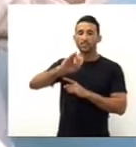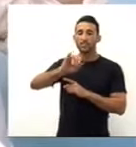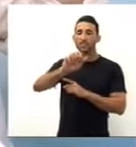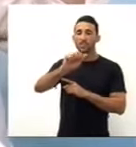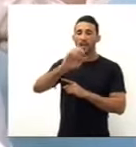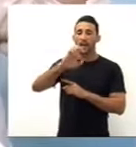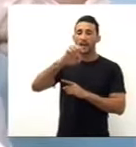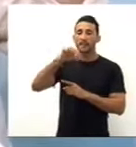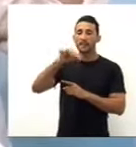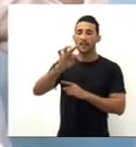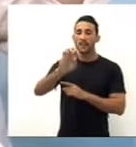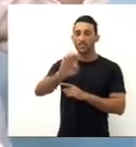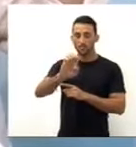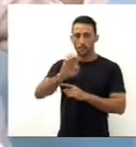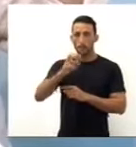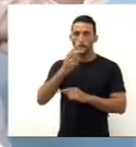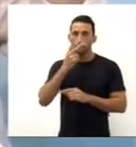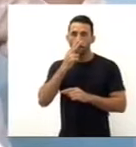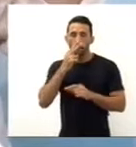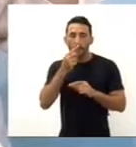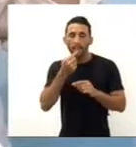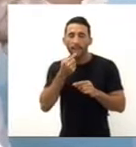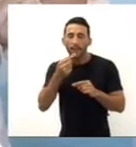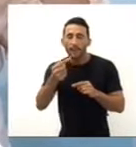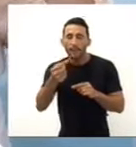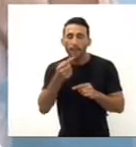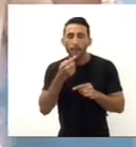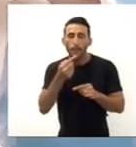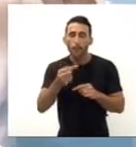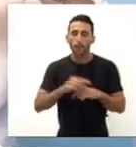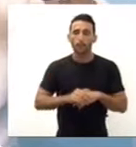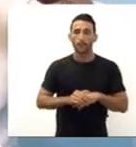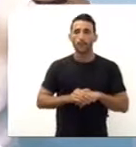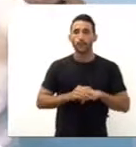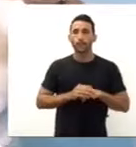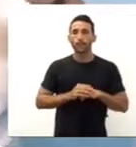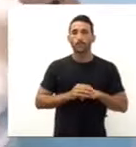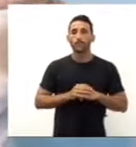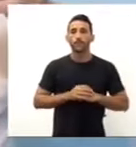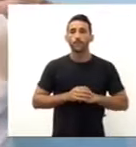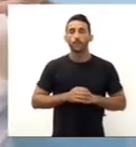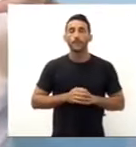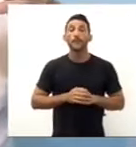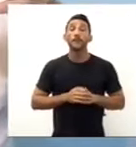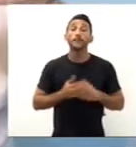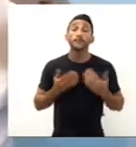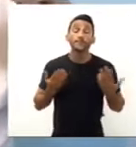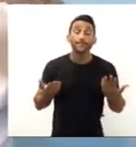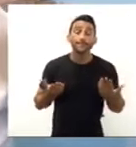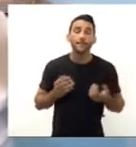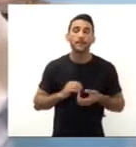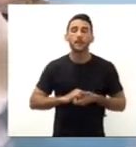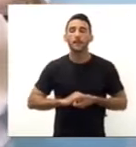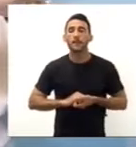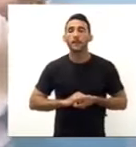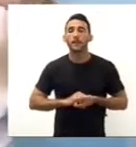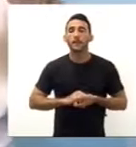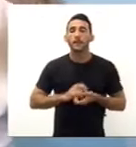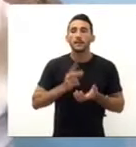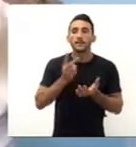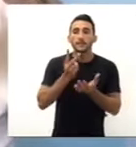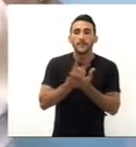adjacente, rente, tá? Ok? Bom, aí nós temos o seguinte. Sempre